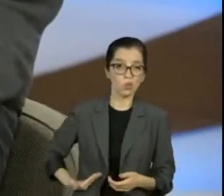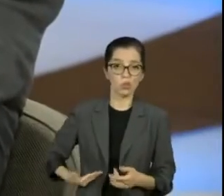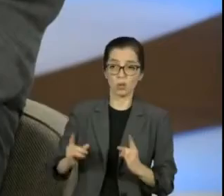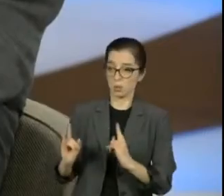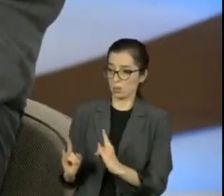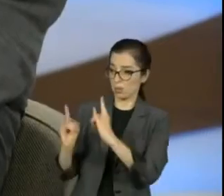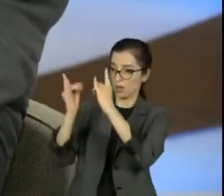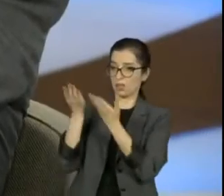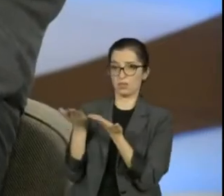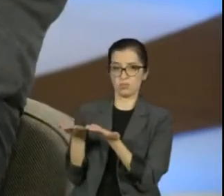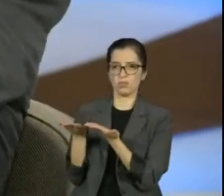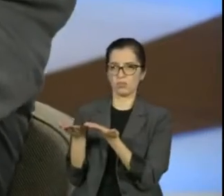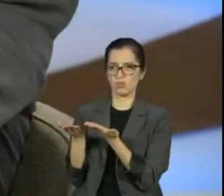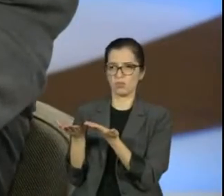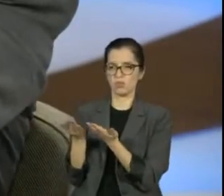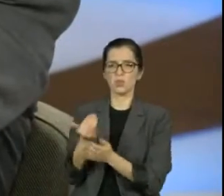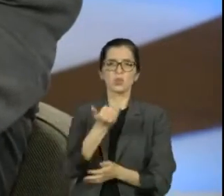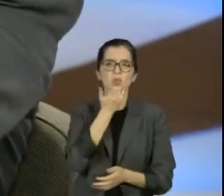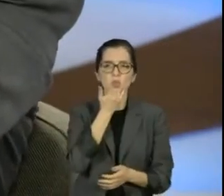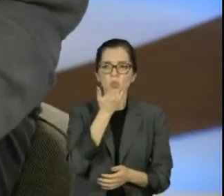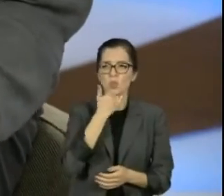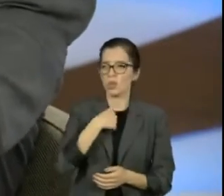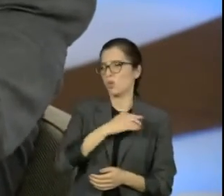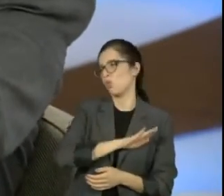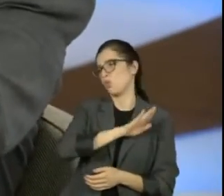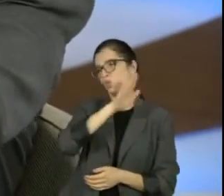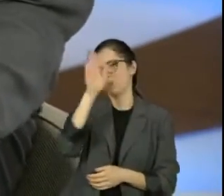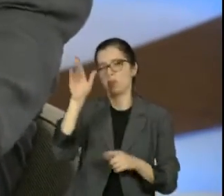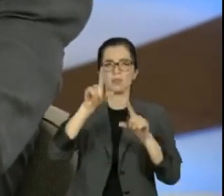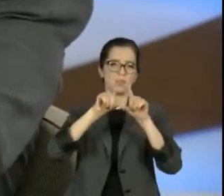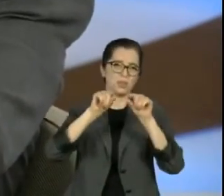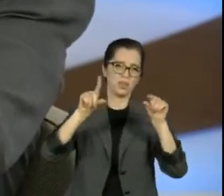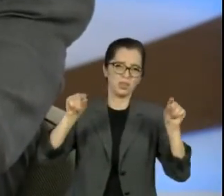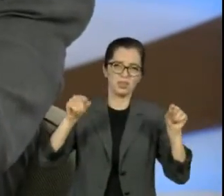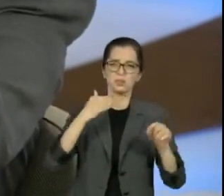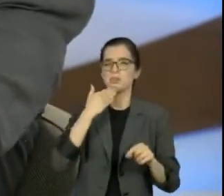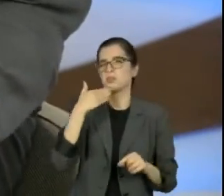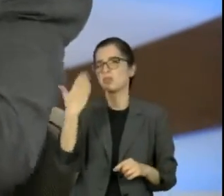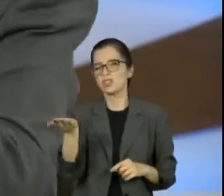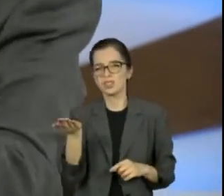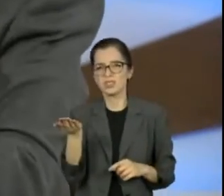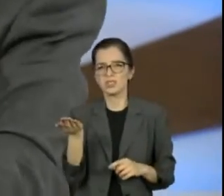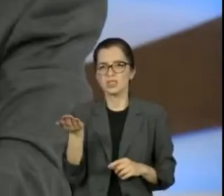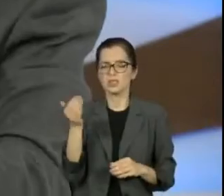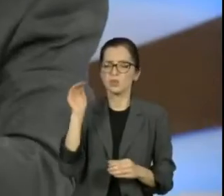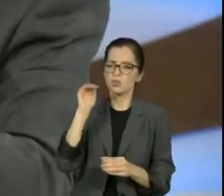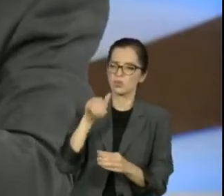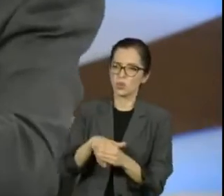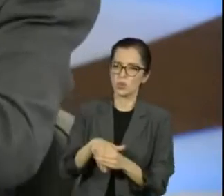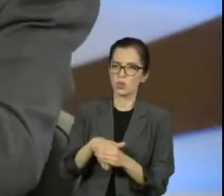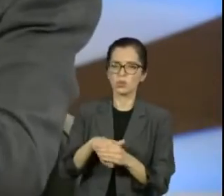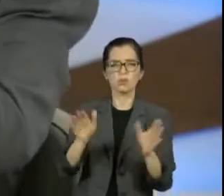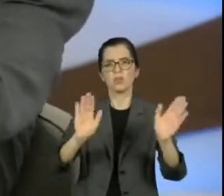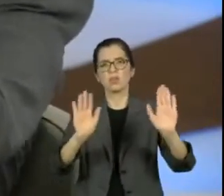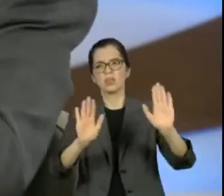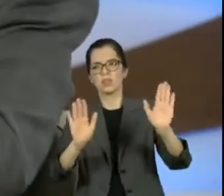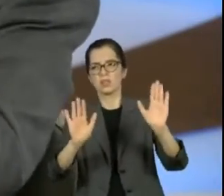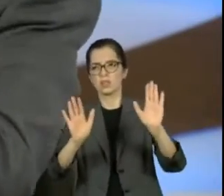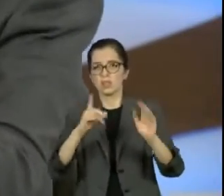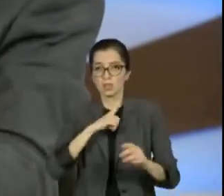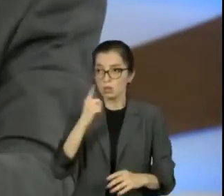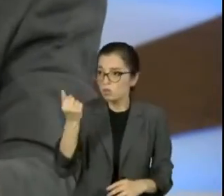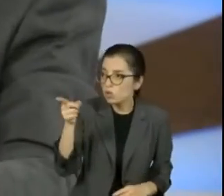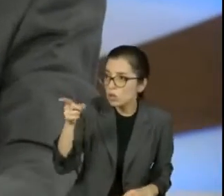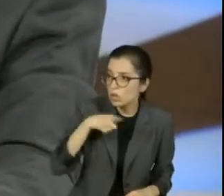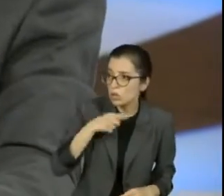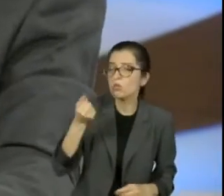não pedi voto lá, não fui lá, não. Me avisaram que era assim. Falei, é essa a regra? Então tá bom, então me dá que eu quero tanto para